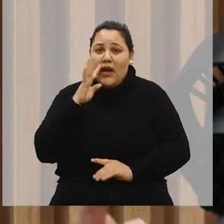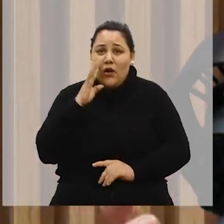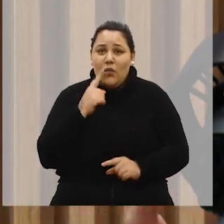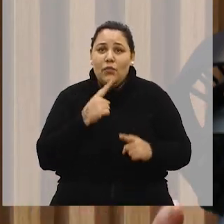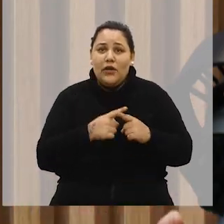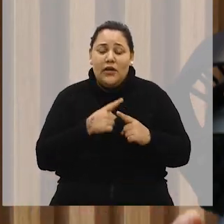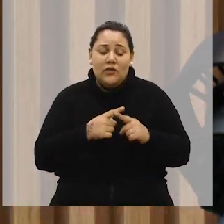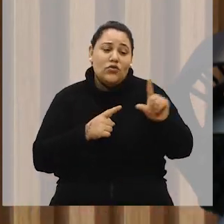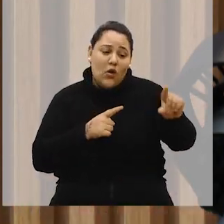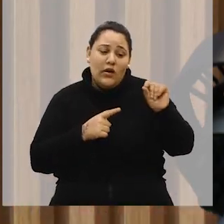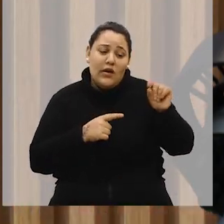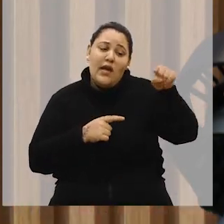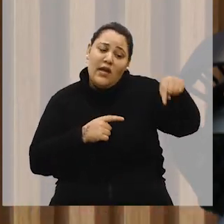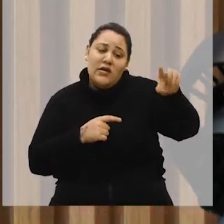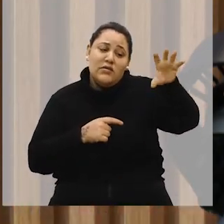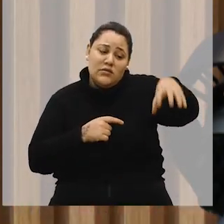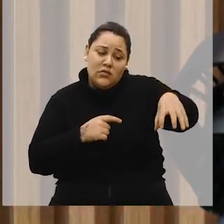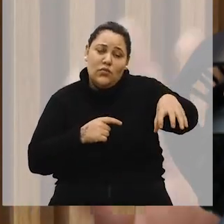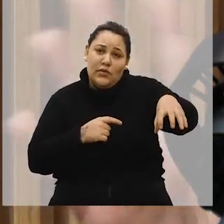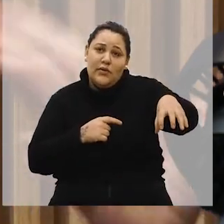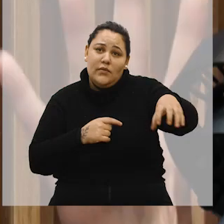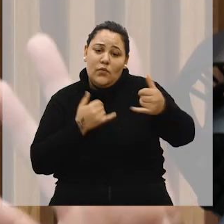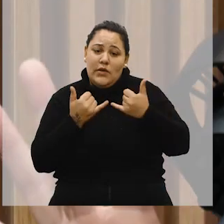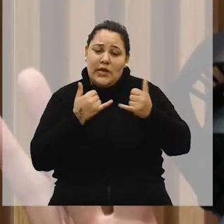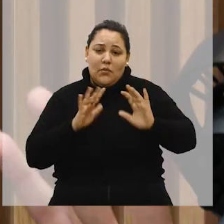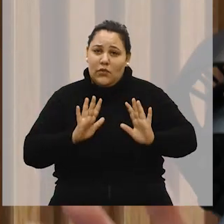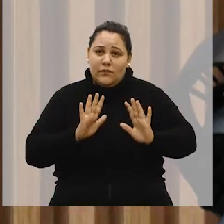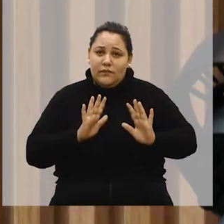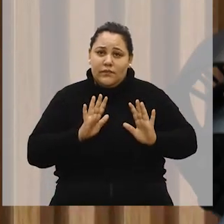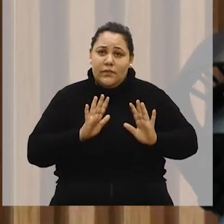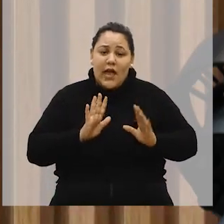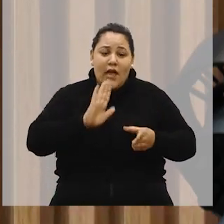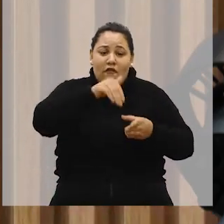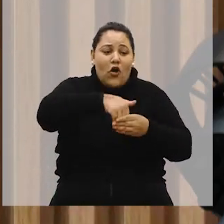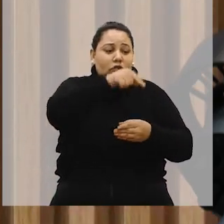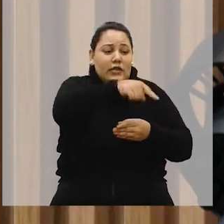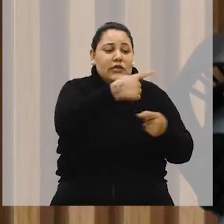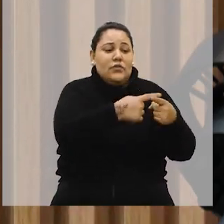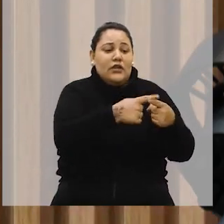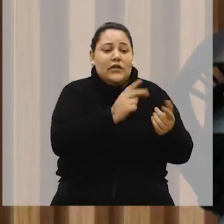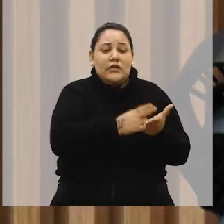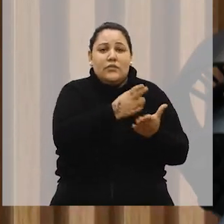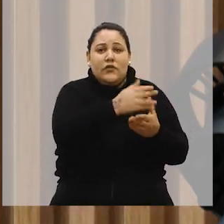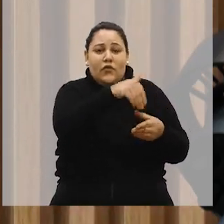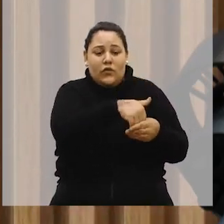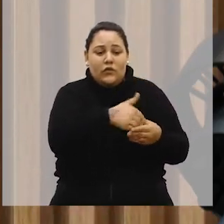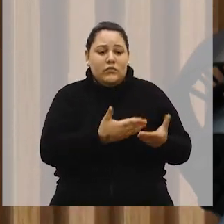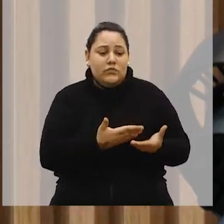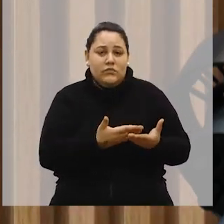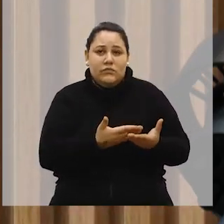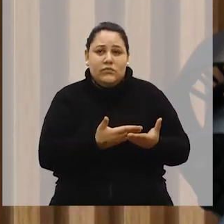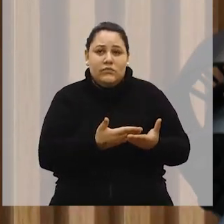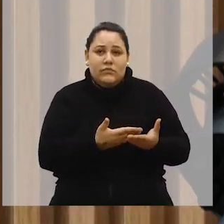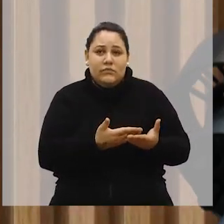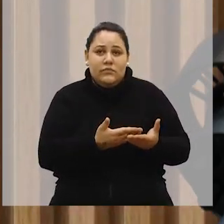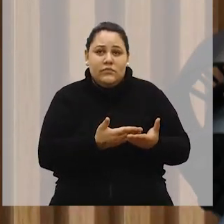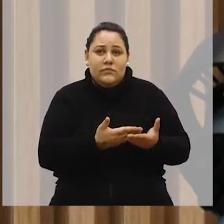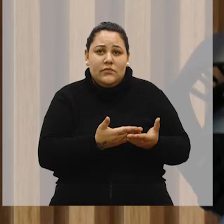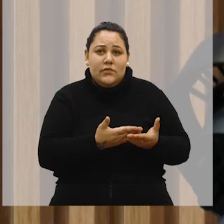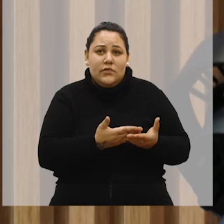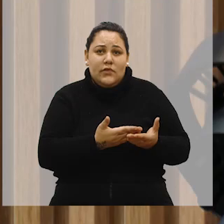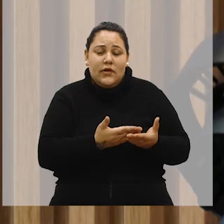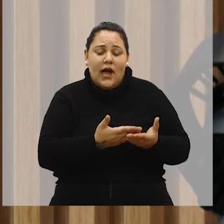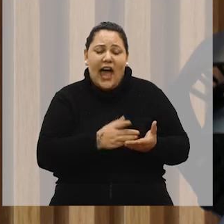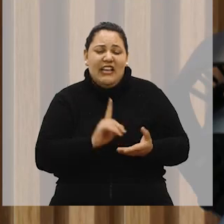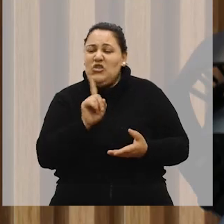eu escolho tal determinada voto. Vamos supor, né? Vai dizer, eu voto nesse porque eu sempre votei porque eu gostei. E tu, se não votar